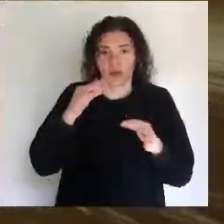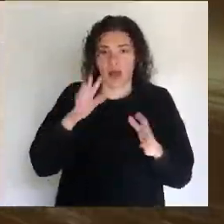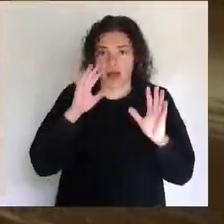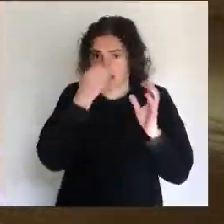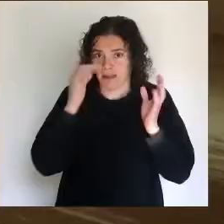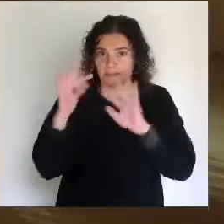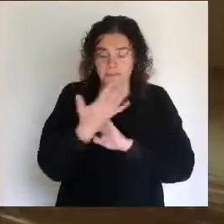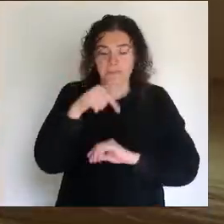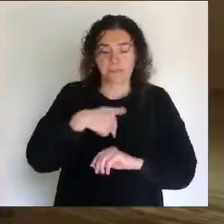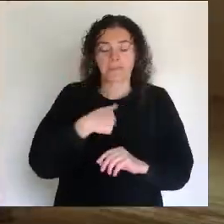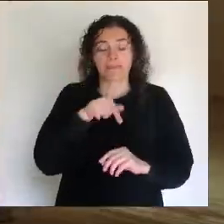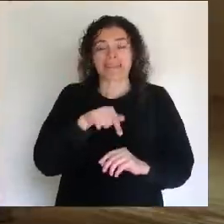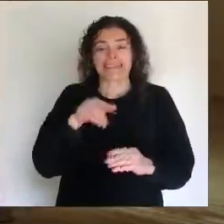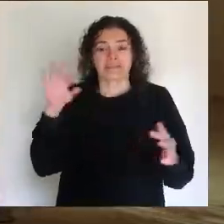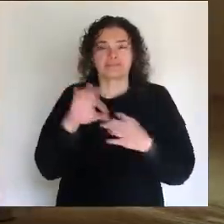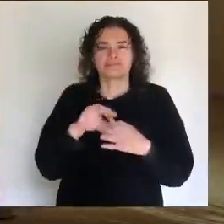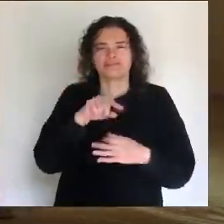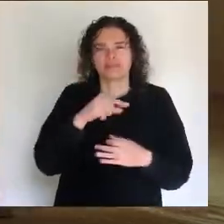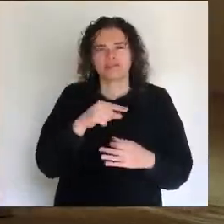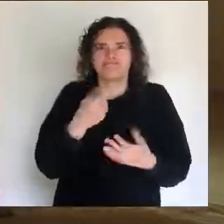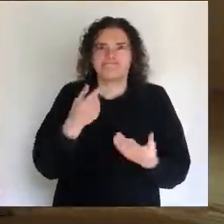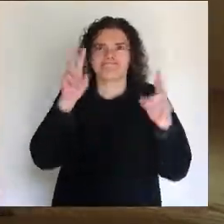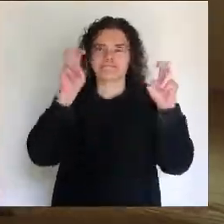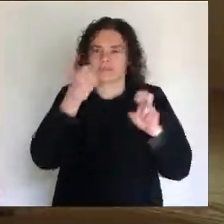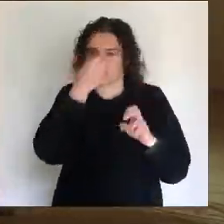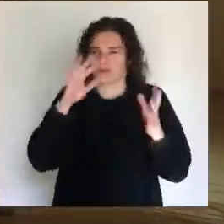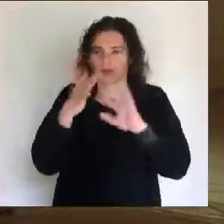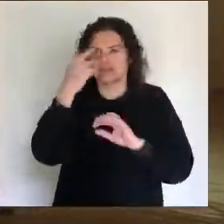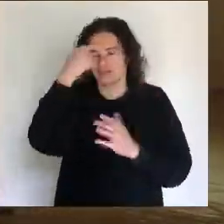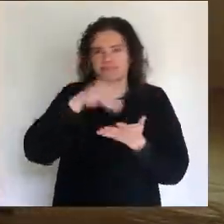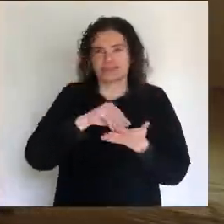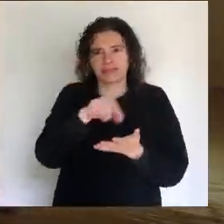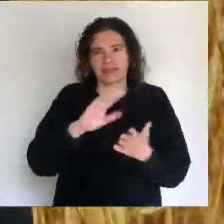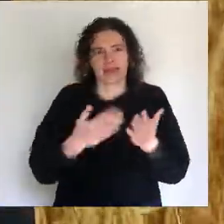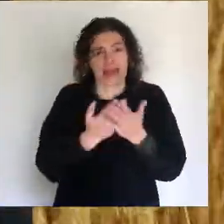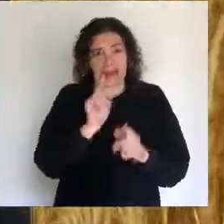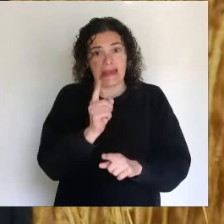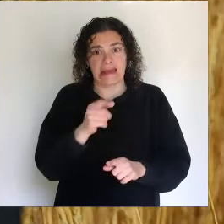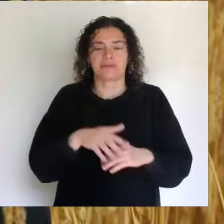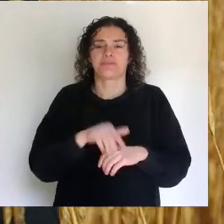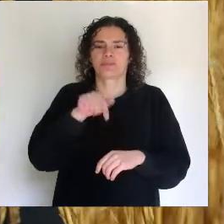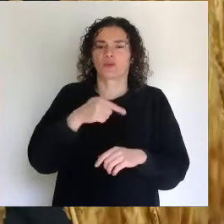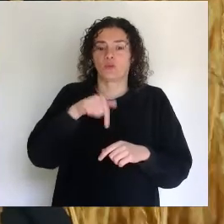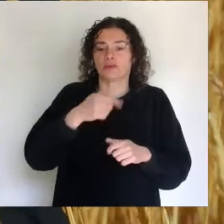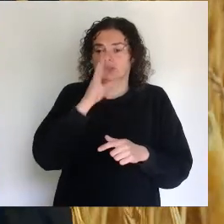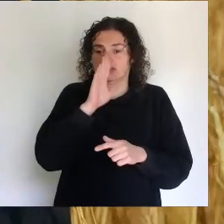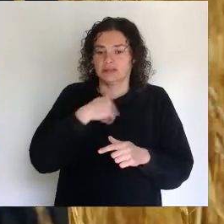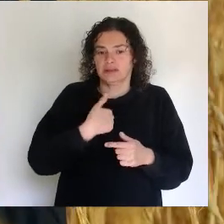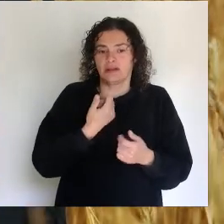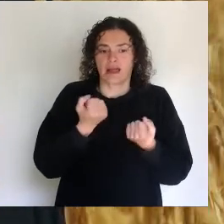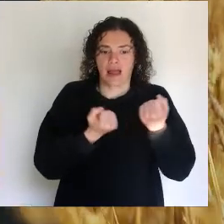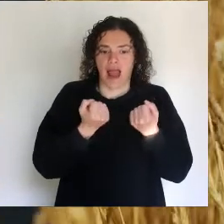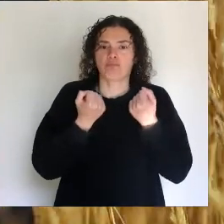dizer. E, nesse sentido, o título Floresta Ficcional remota exatamente para isso. Por exemplo, hoje em dia, se atravessarmos de carro de